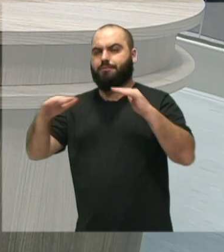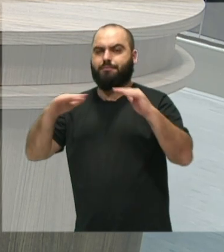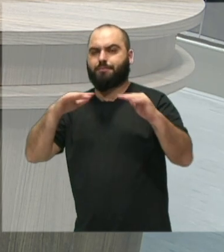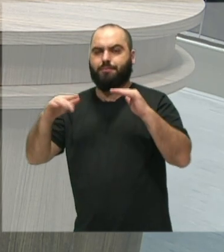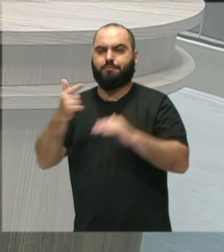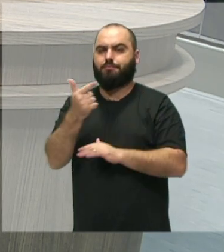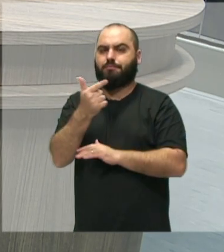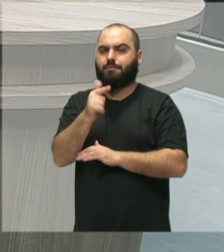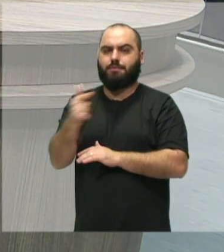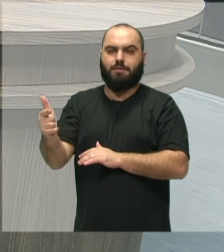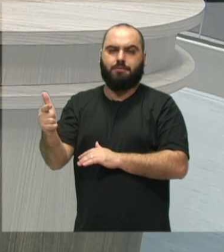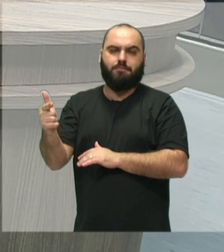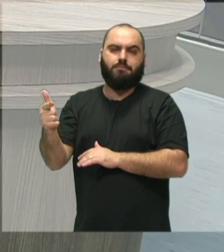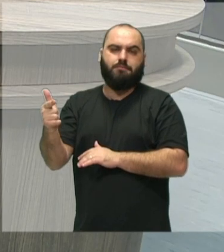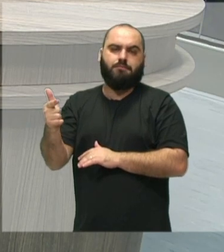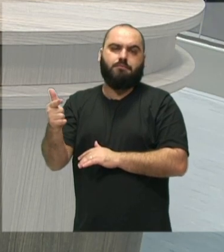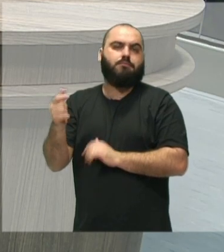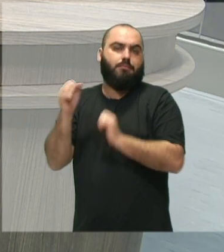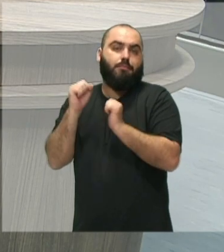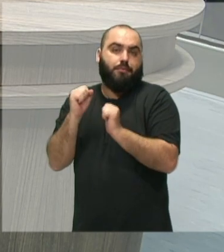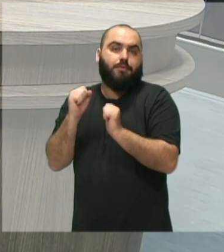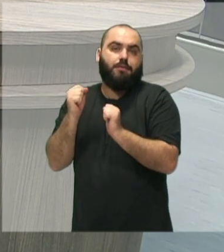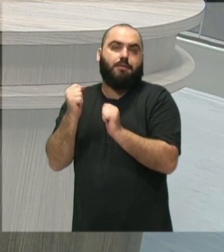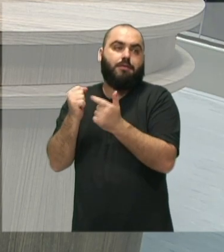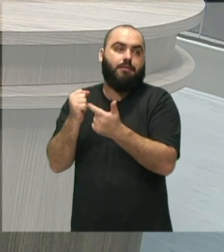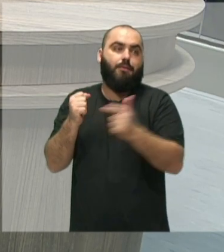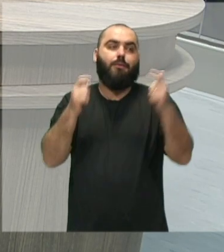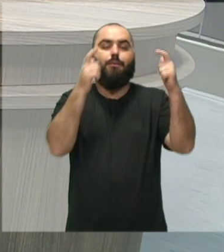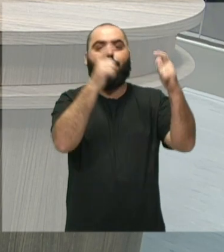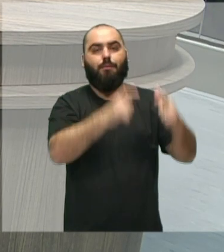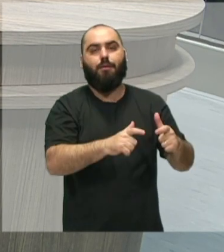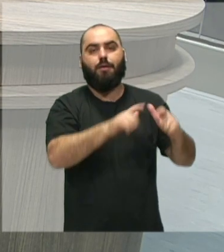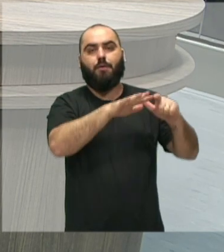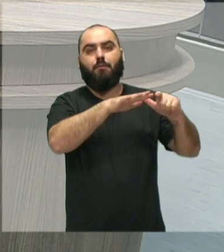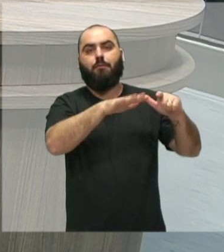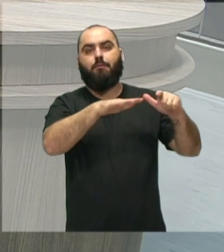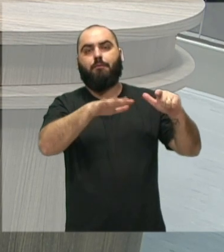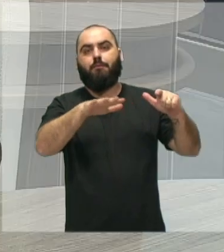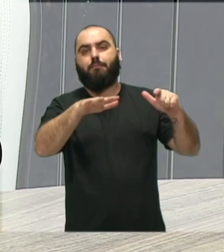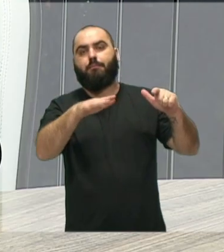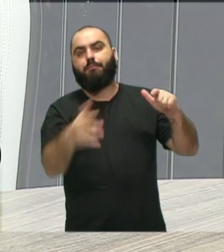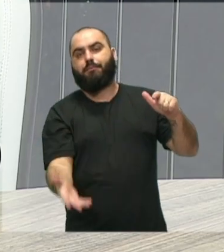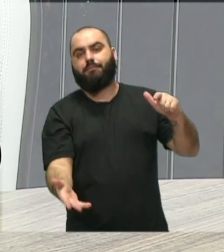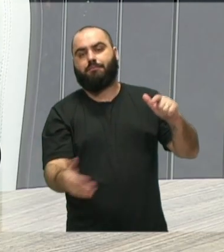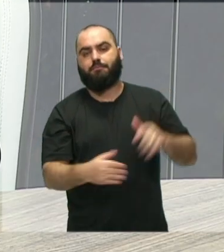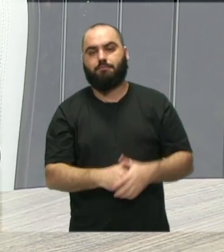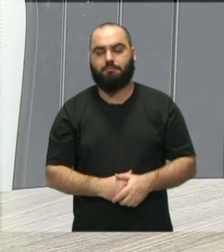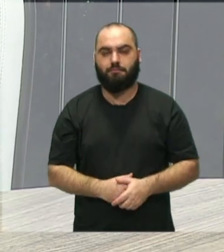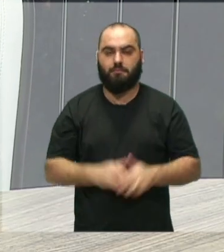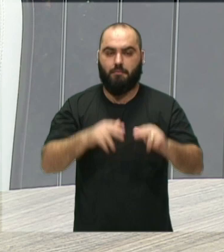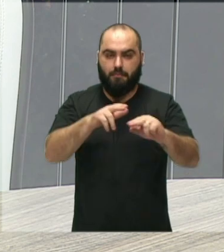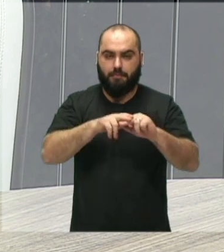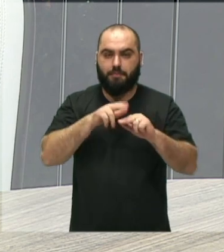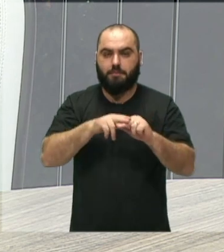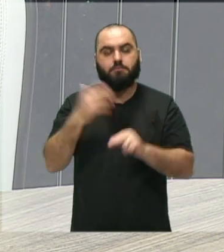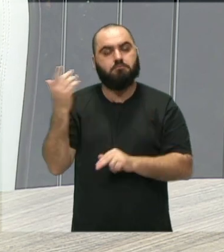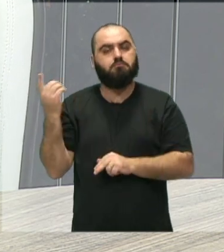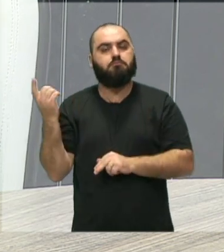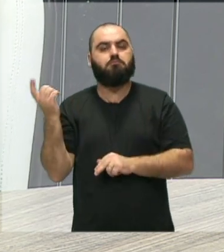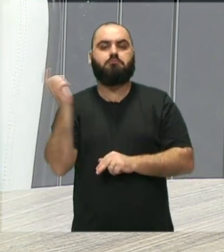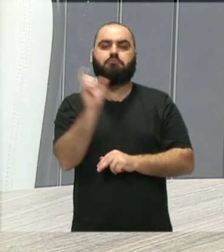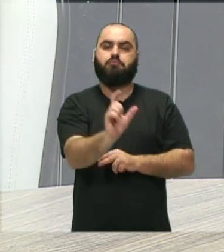movimentação do que ele poderia ter se estivesse numa estante, né, no caso. Então, a gente fez toda essa passagem.